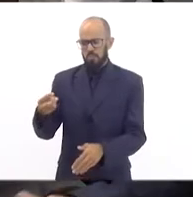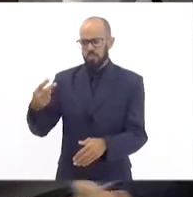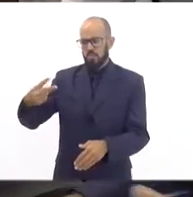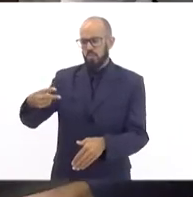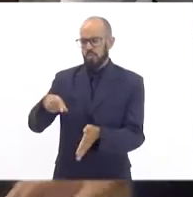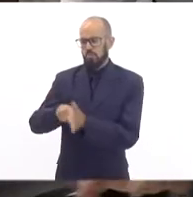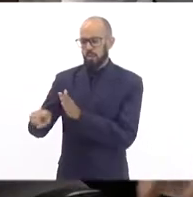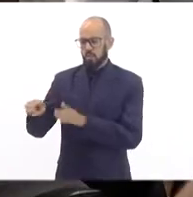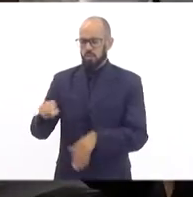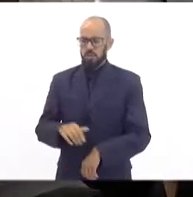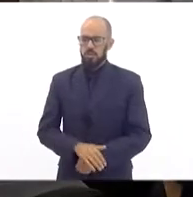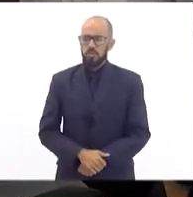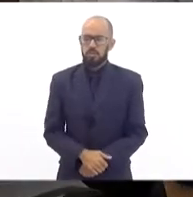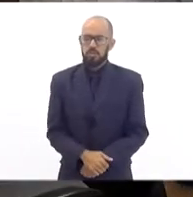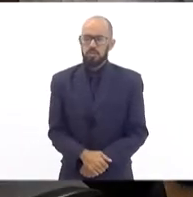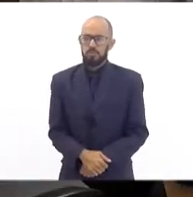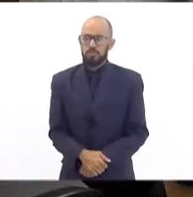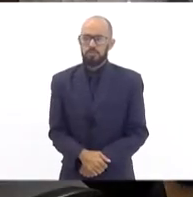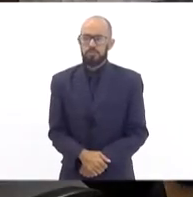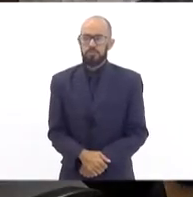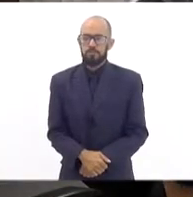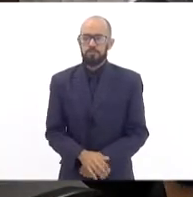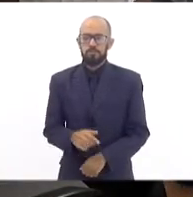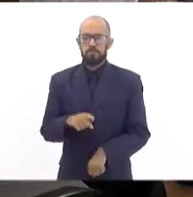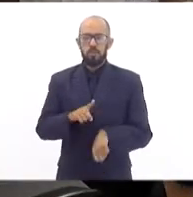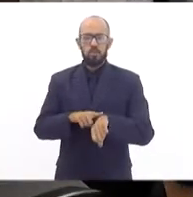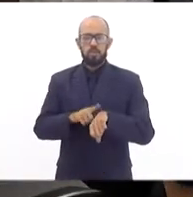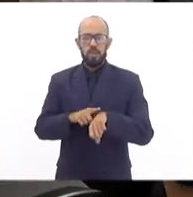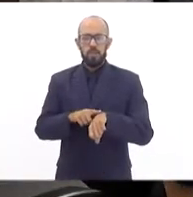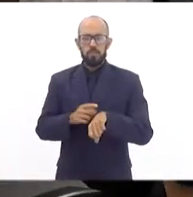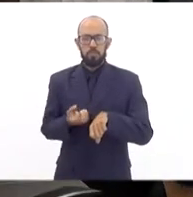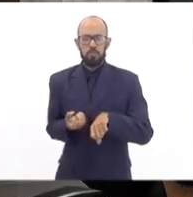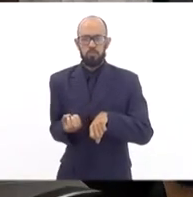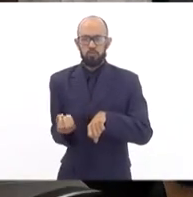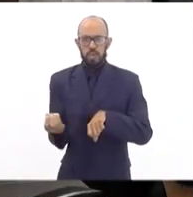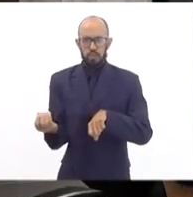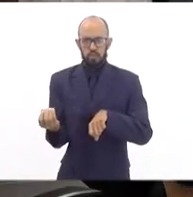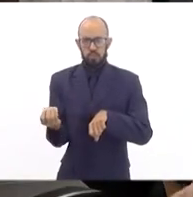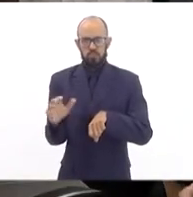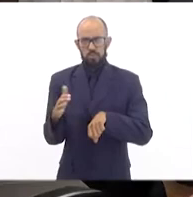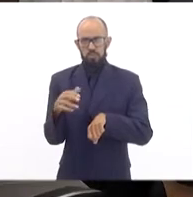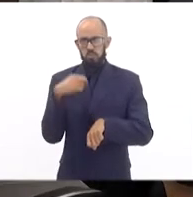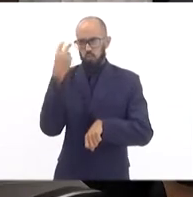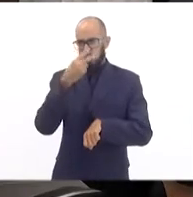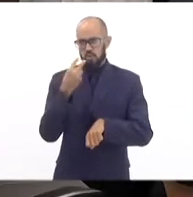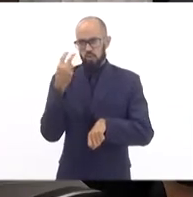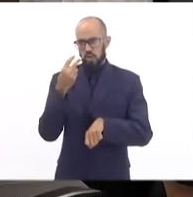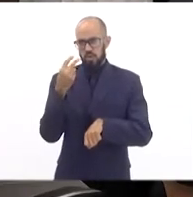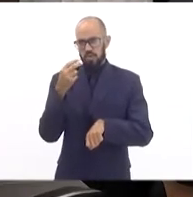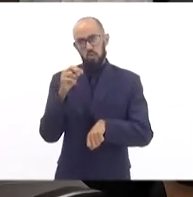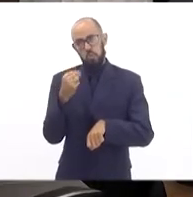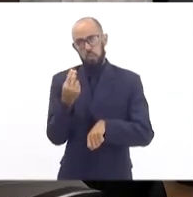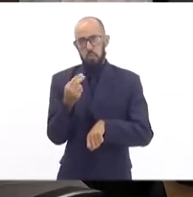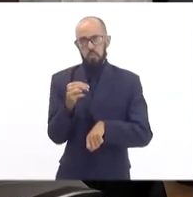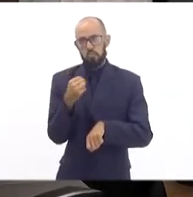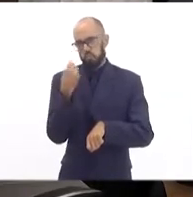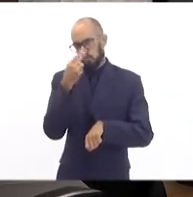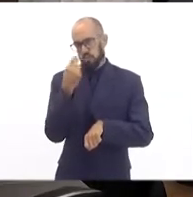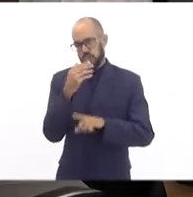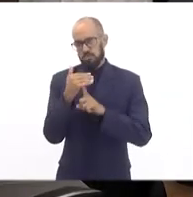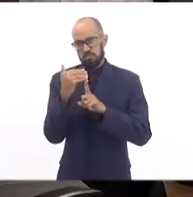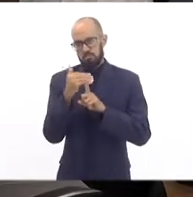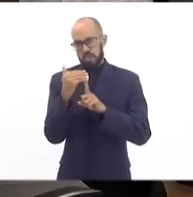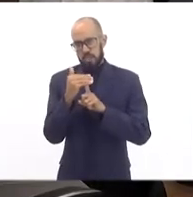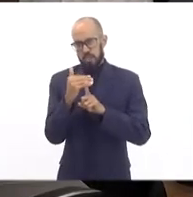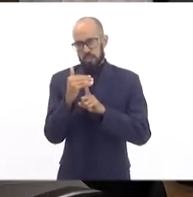pergunta. Como o tempo de viagem, a senhora colocou, vai de 2 a 2 horas e meia, e a senhora pega